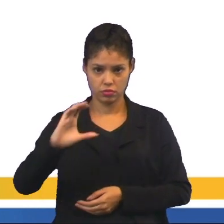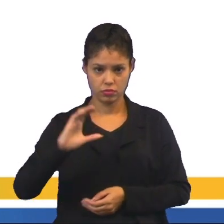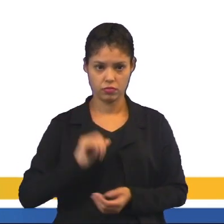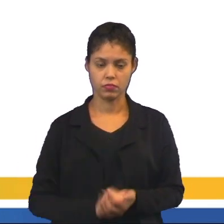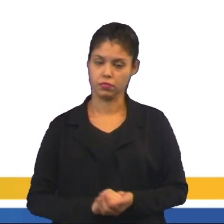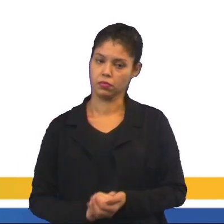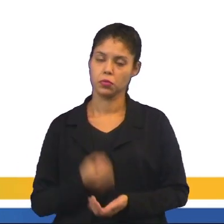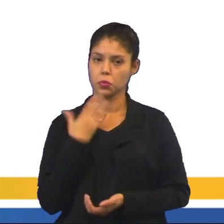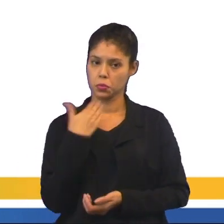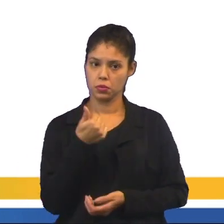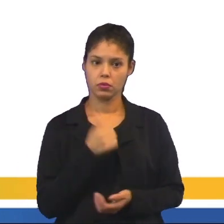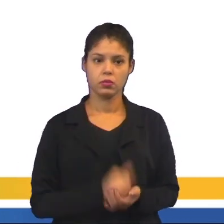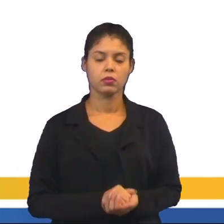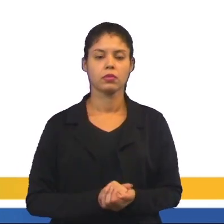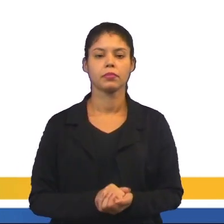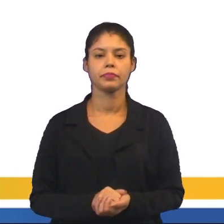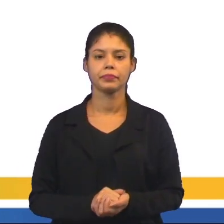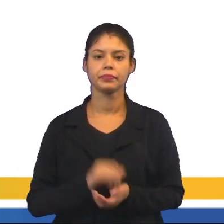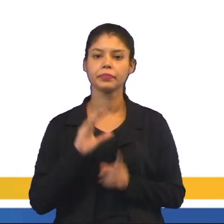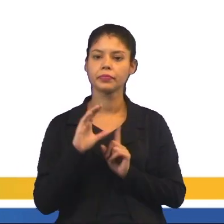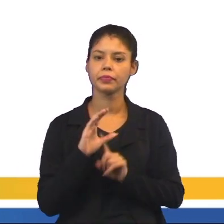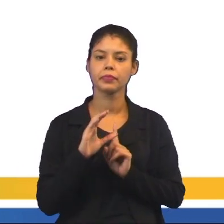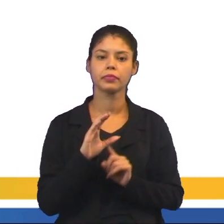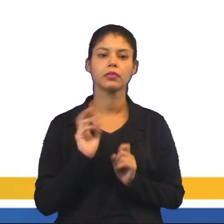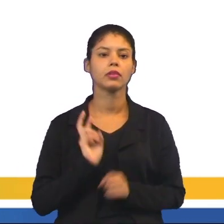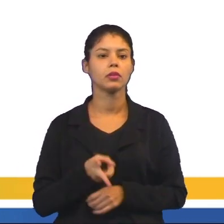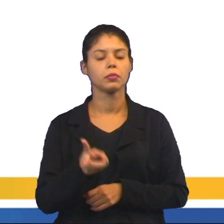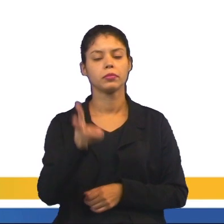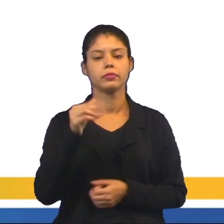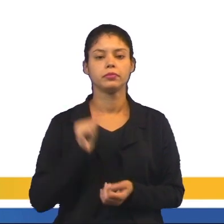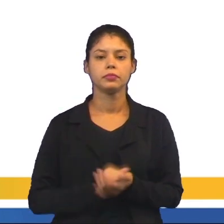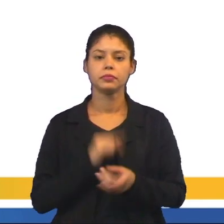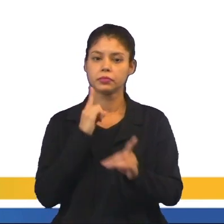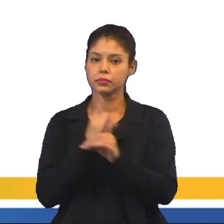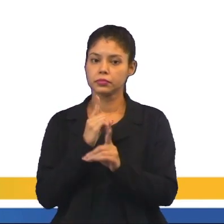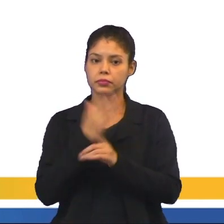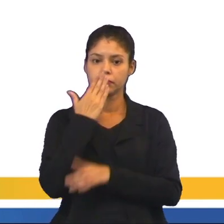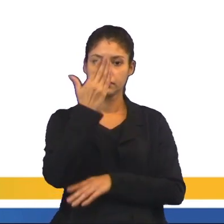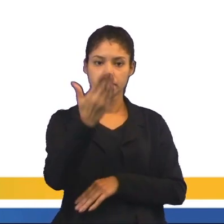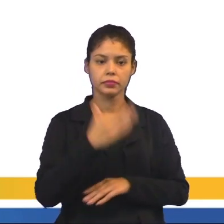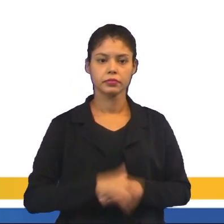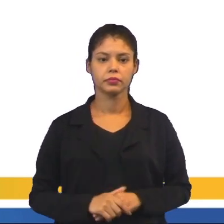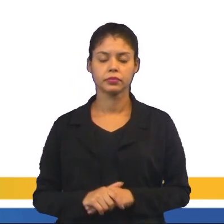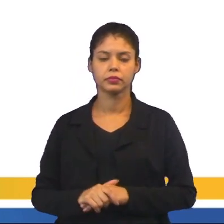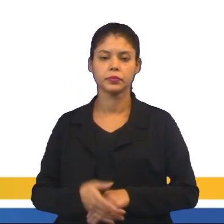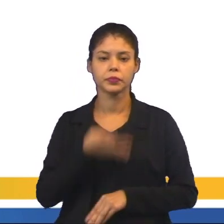C. Tudo bem? Então, esse C aí vai ser uma constante que a gente vai achar lá à frente.